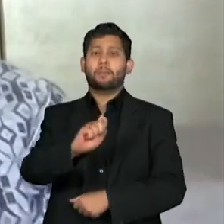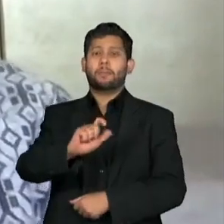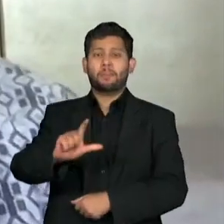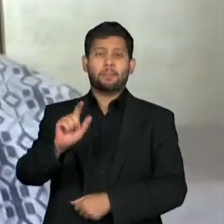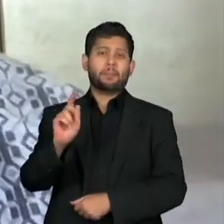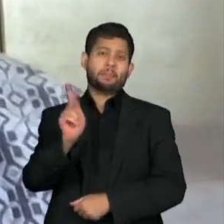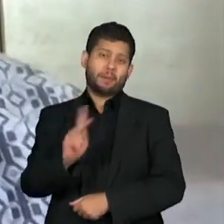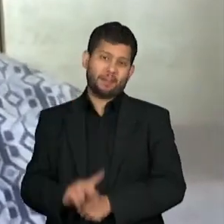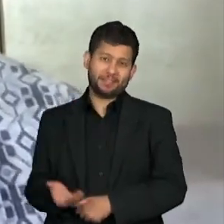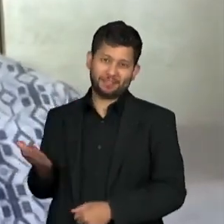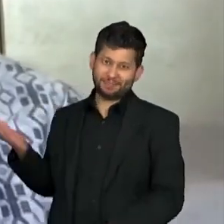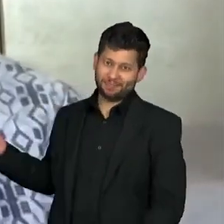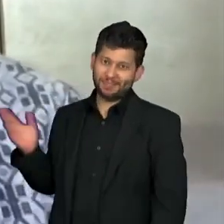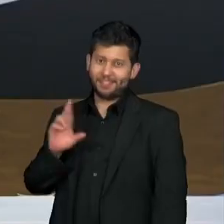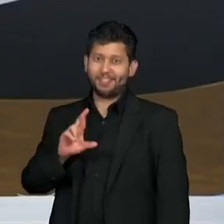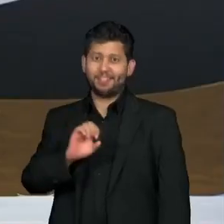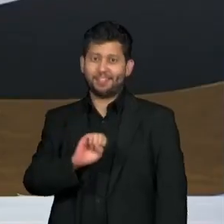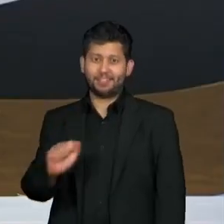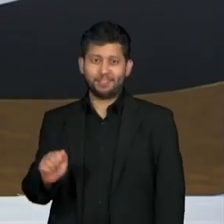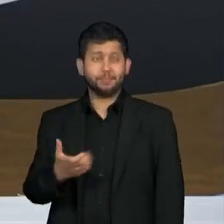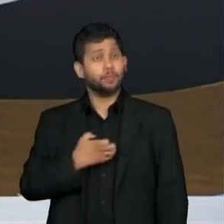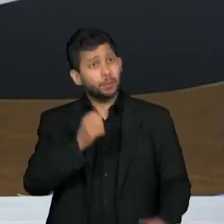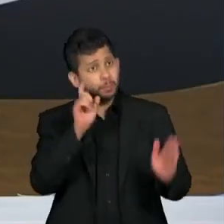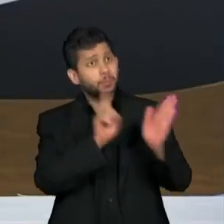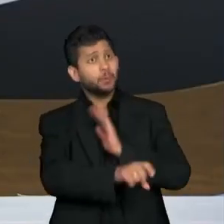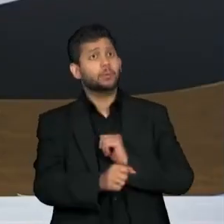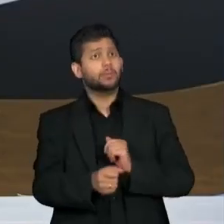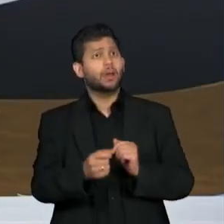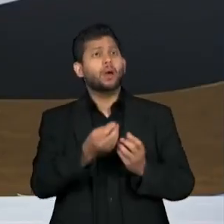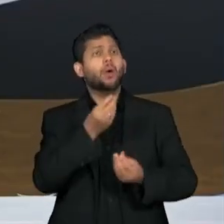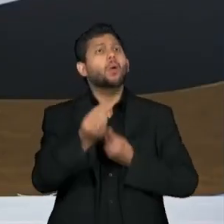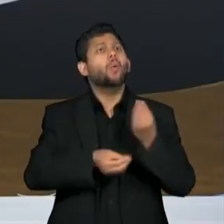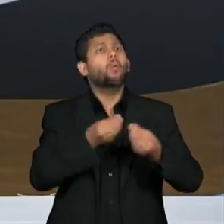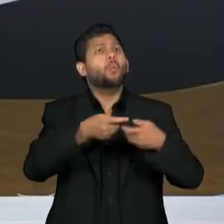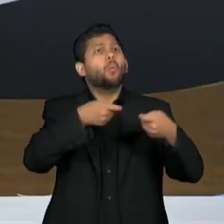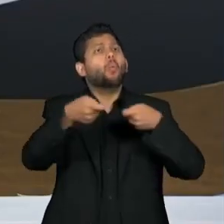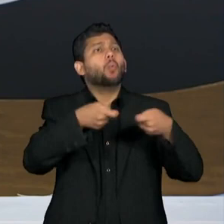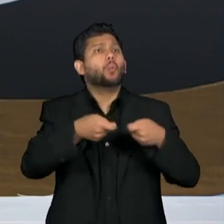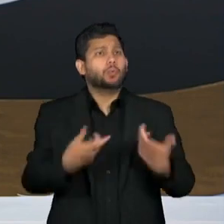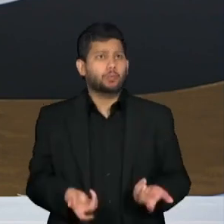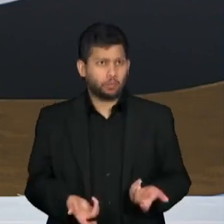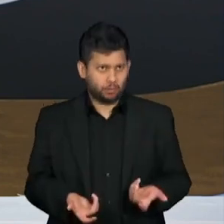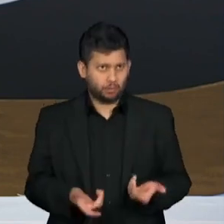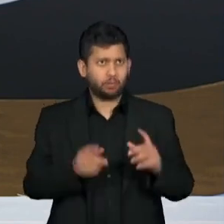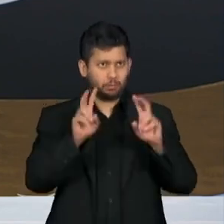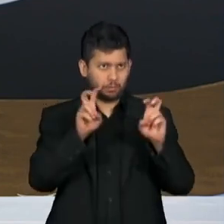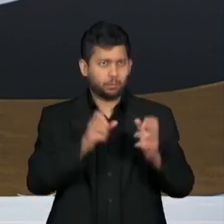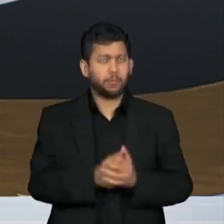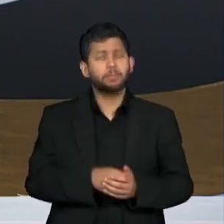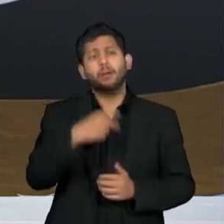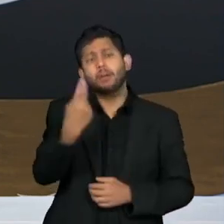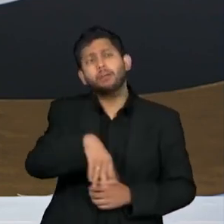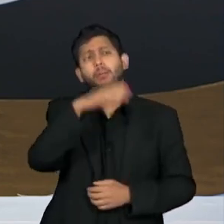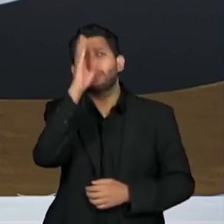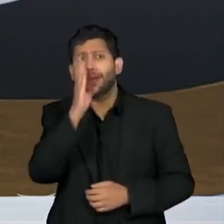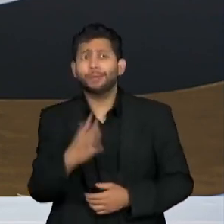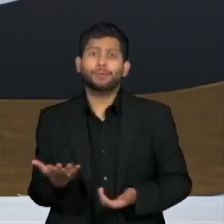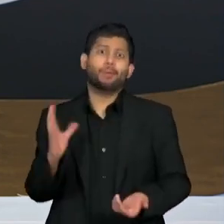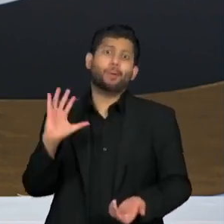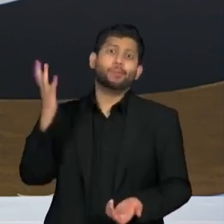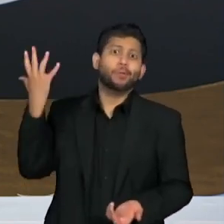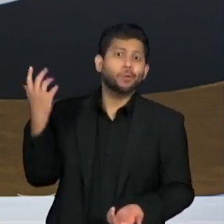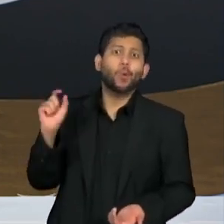Maria, eu quero continuar com você nesse tema da regulação. O Brasil, depois de tudo que aconteceu e de inclusive viver